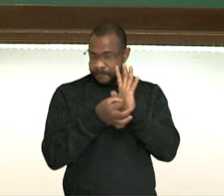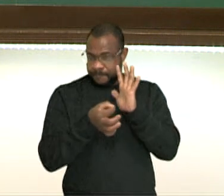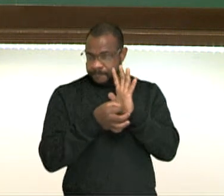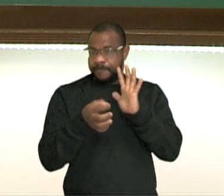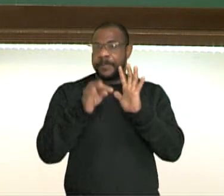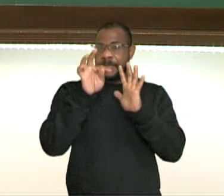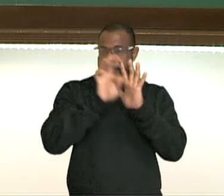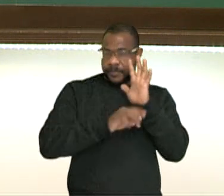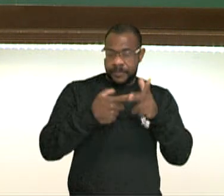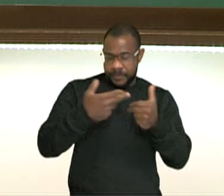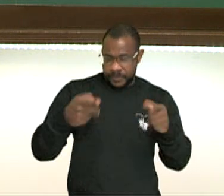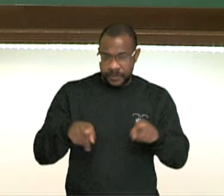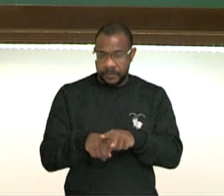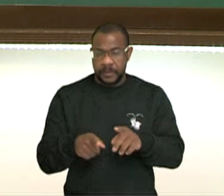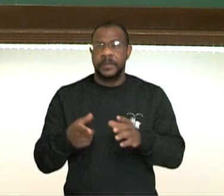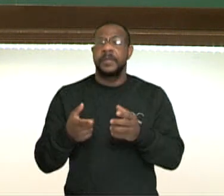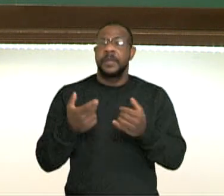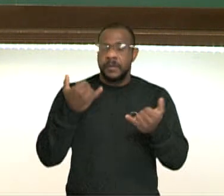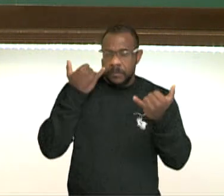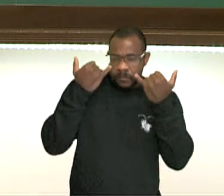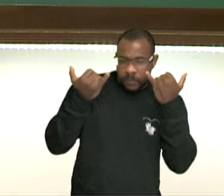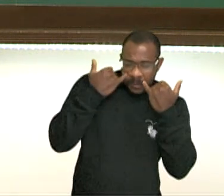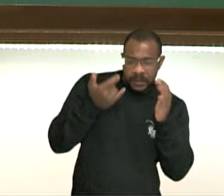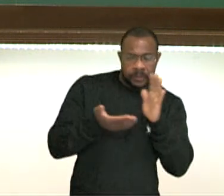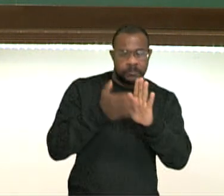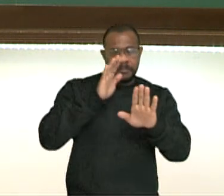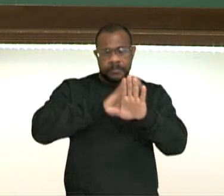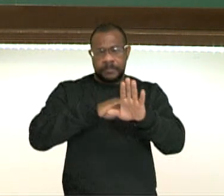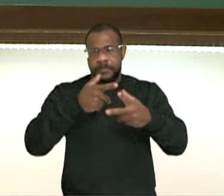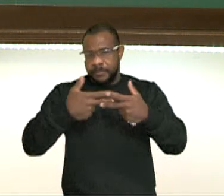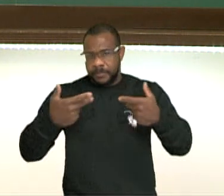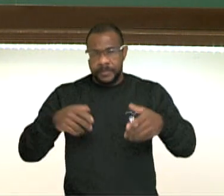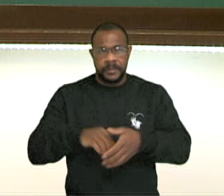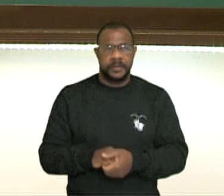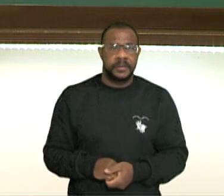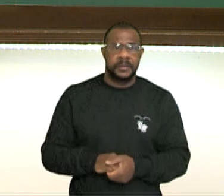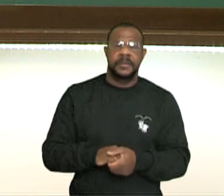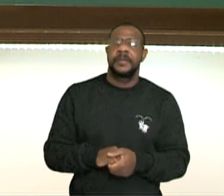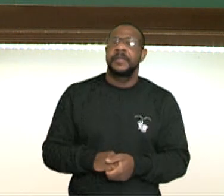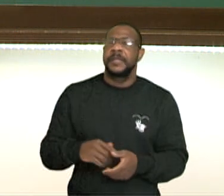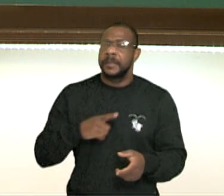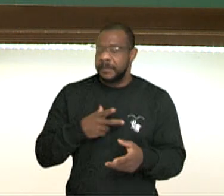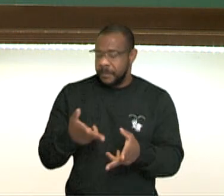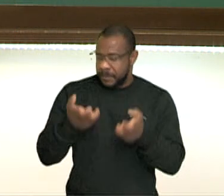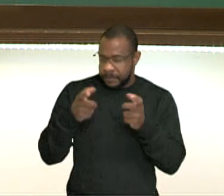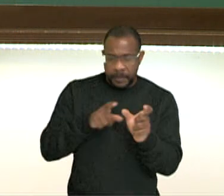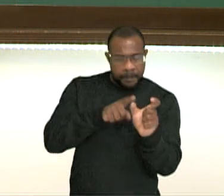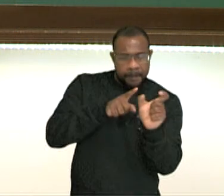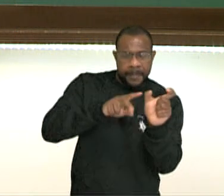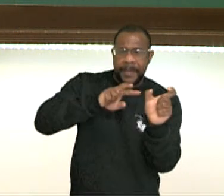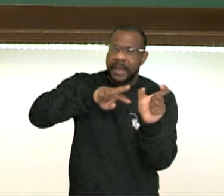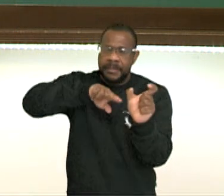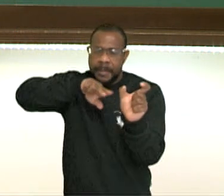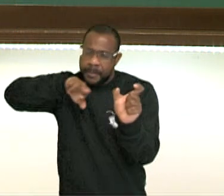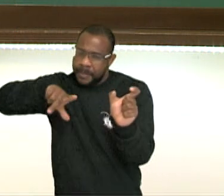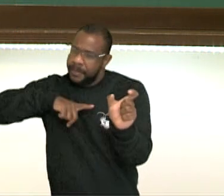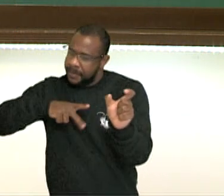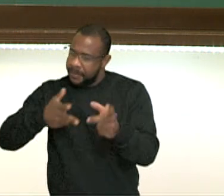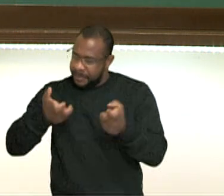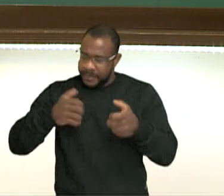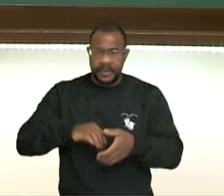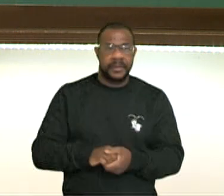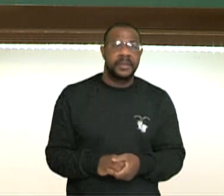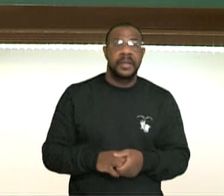informações explícitas e refletimos sobre alguns operadores argumentativos. É necessário que você pense os